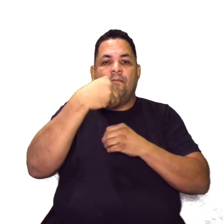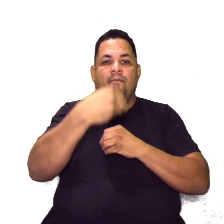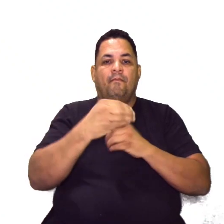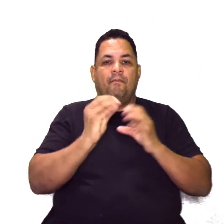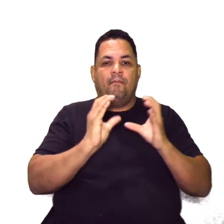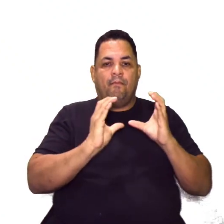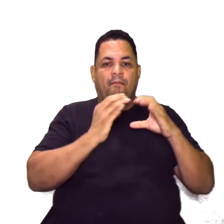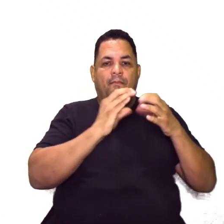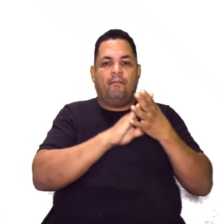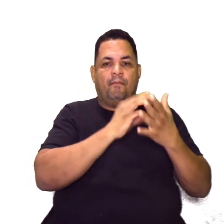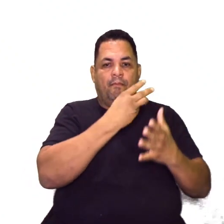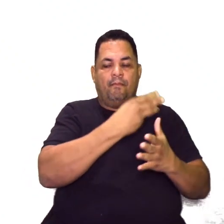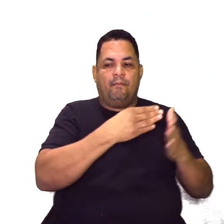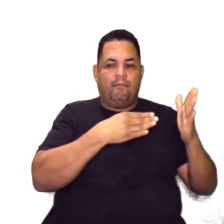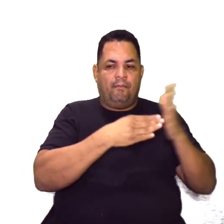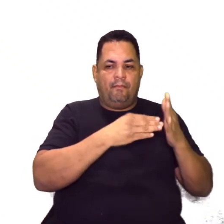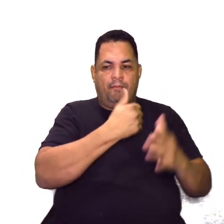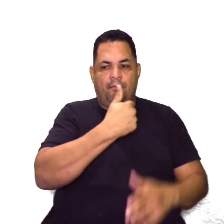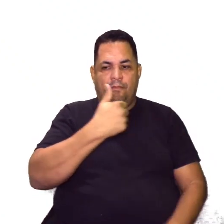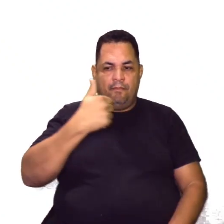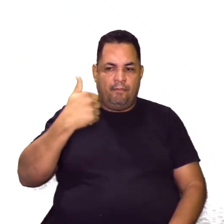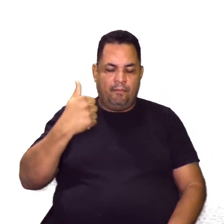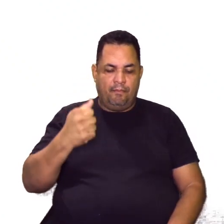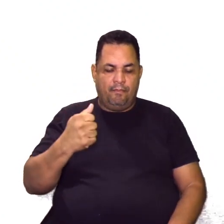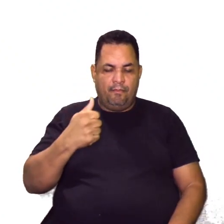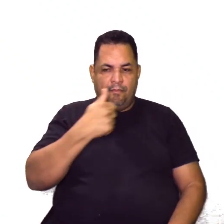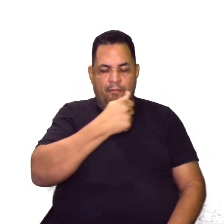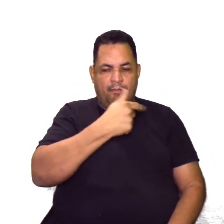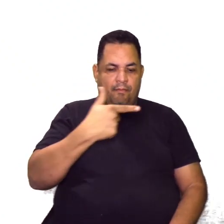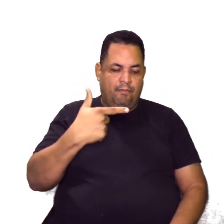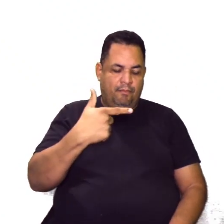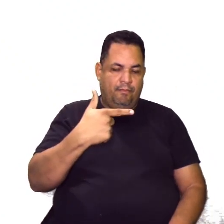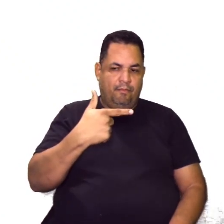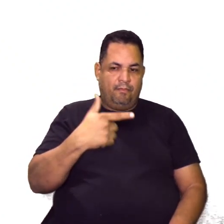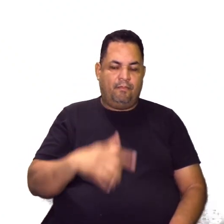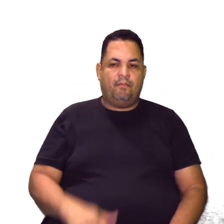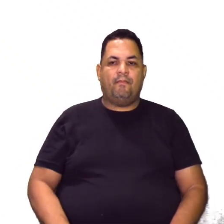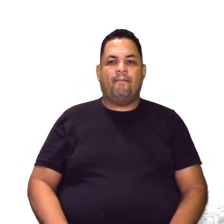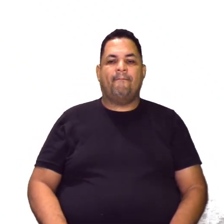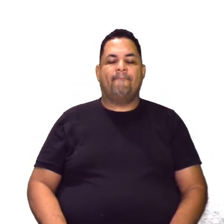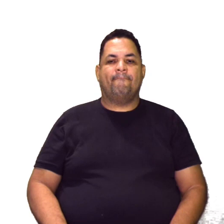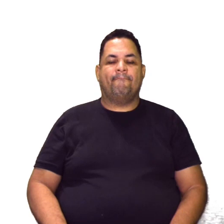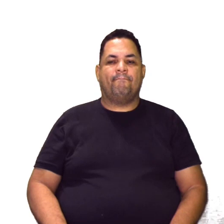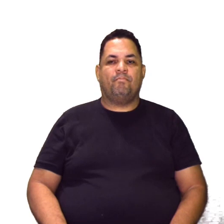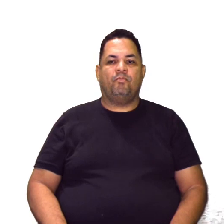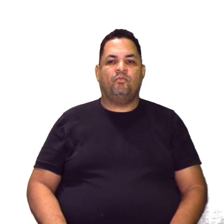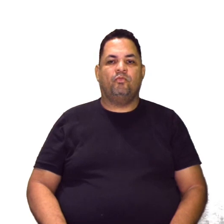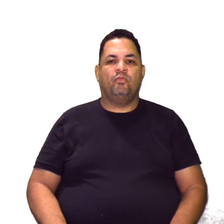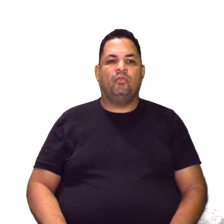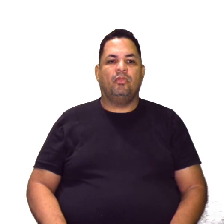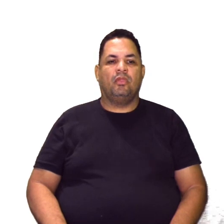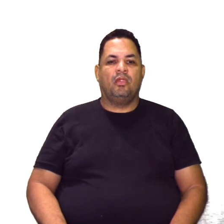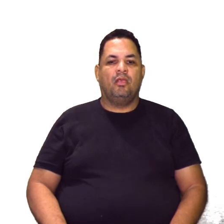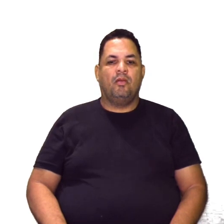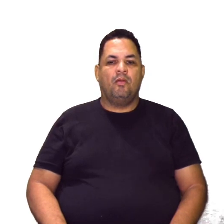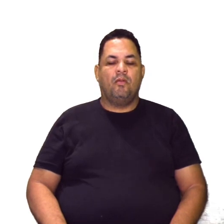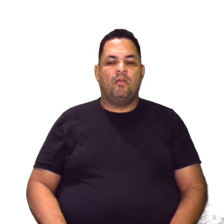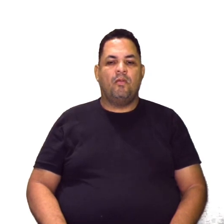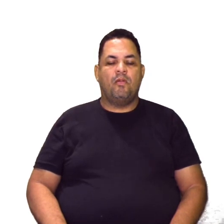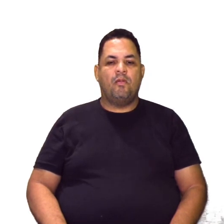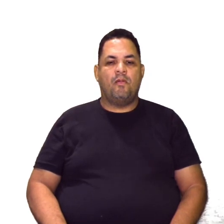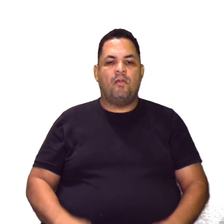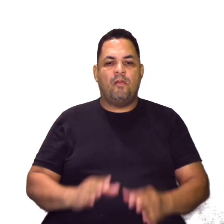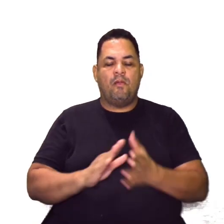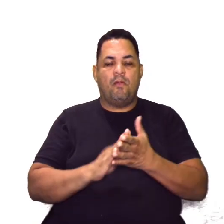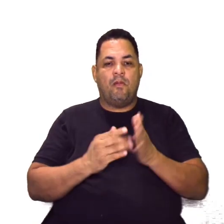Do grupo 3 ao grupo 18, tá bom? Da família 3 a 18.